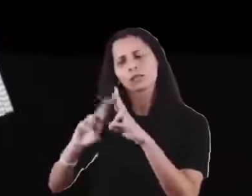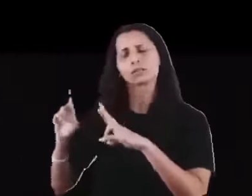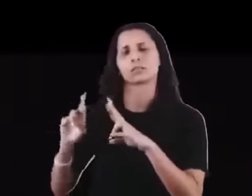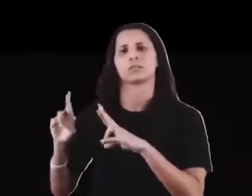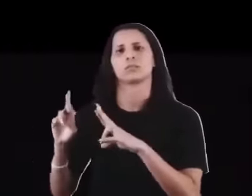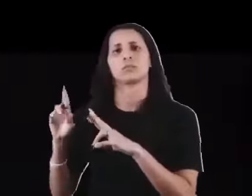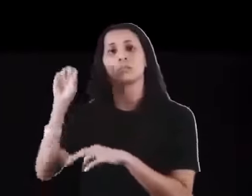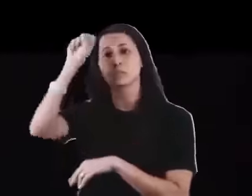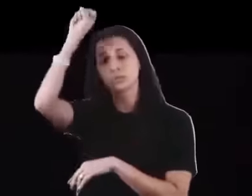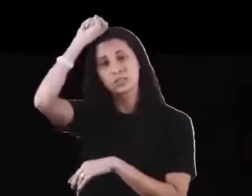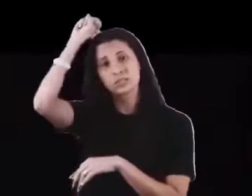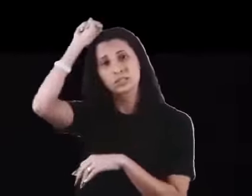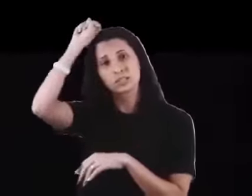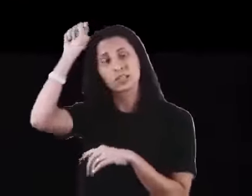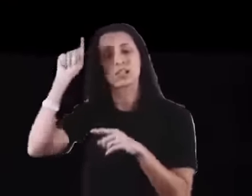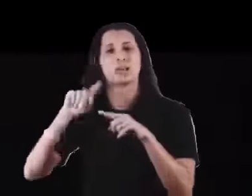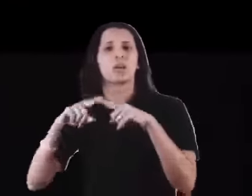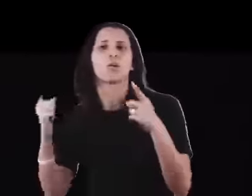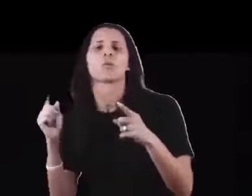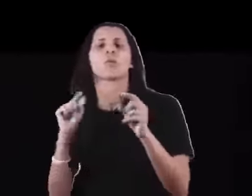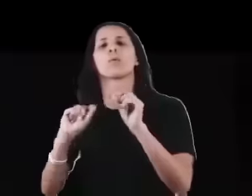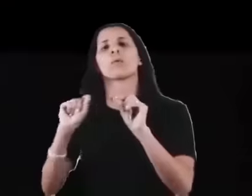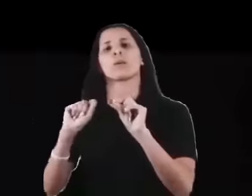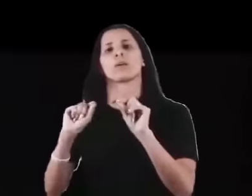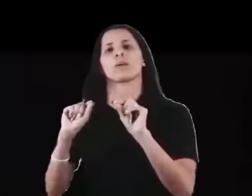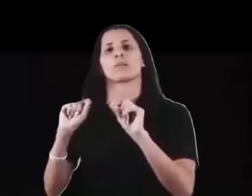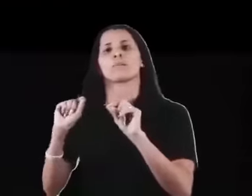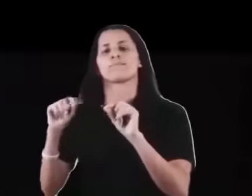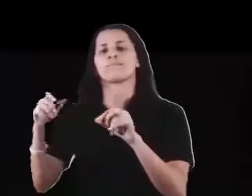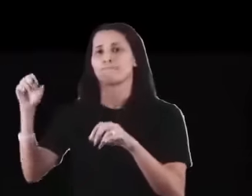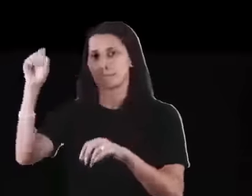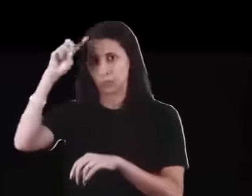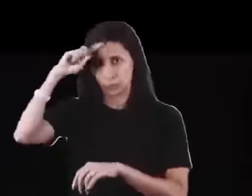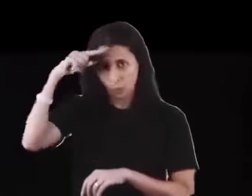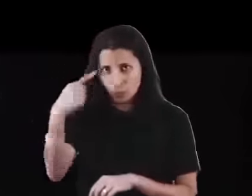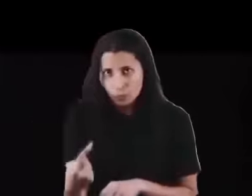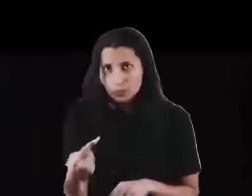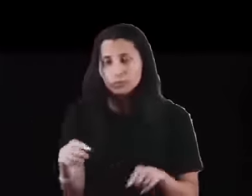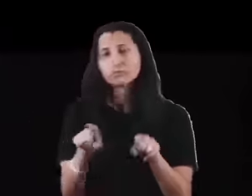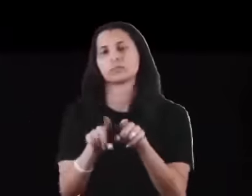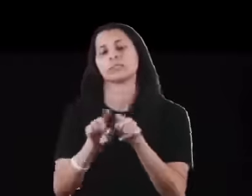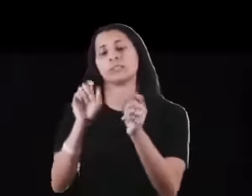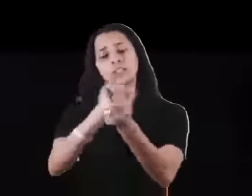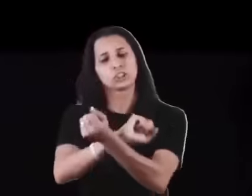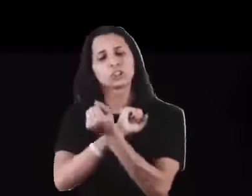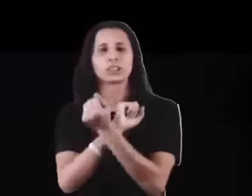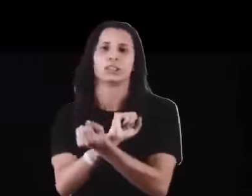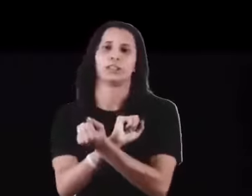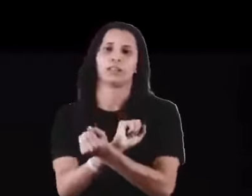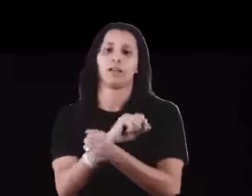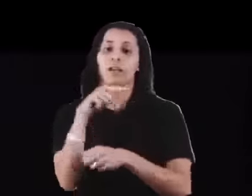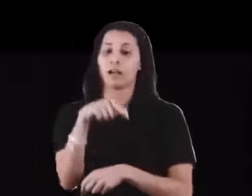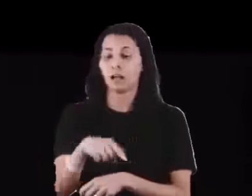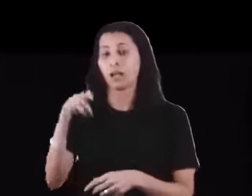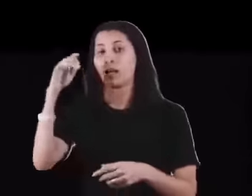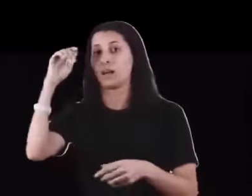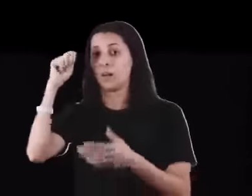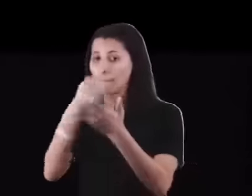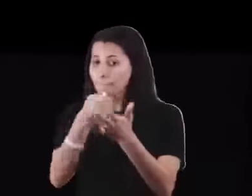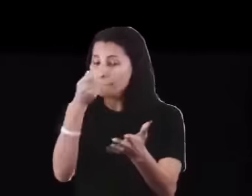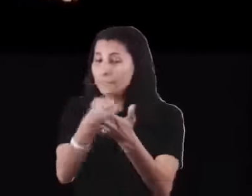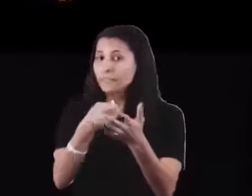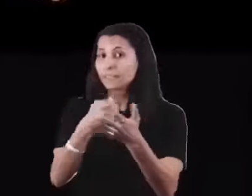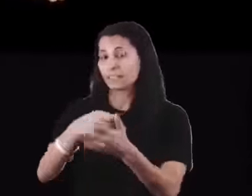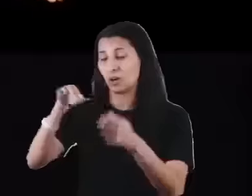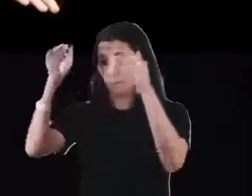funcionar era uma relação de Dona escrava ela tem obrigação de obedecer a Sara Então quando você era dissidente com